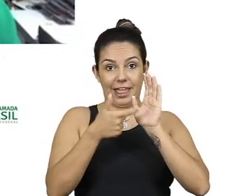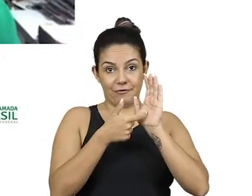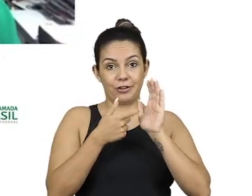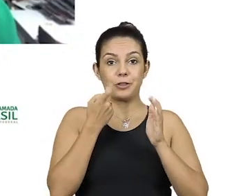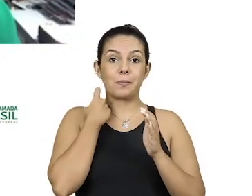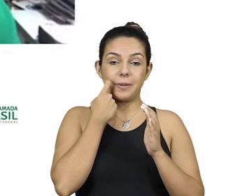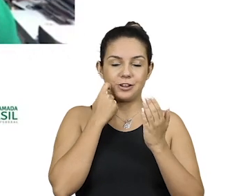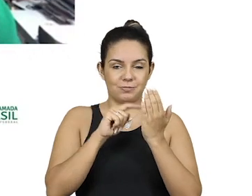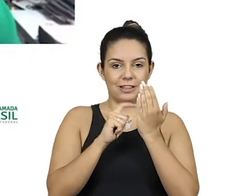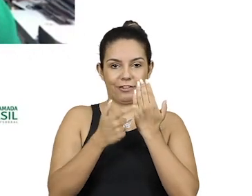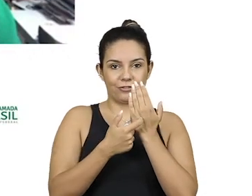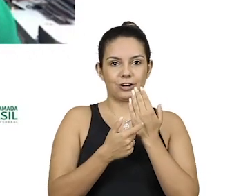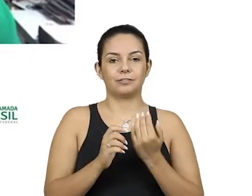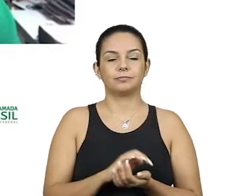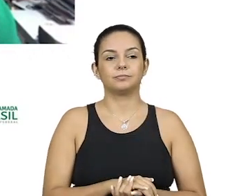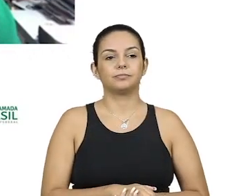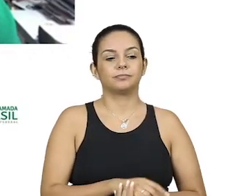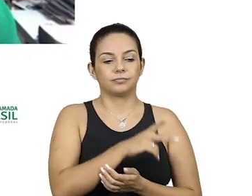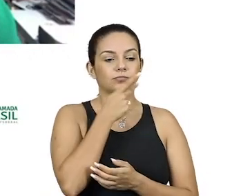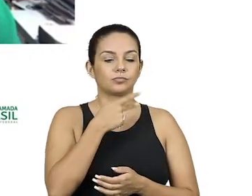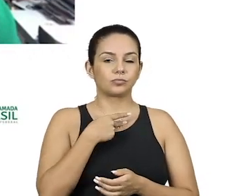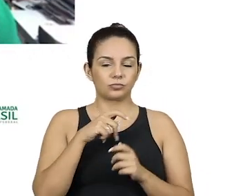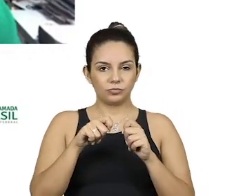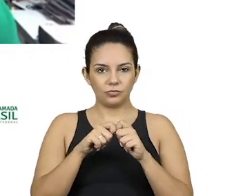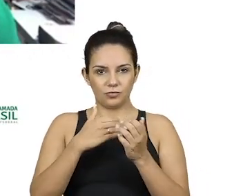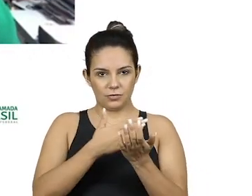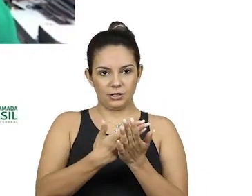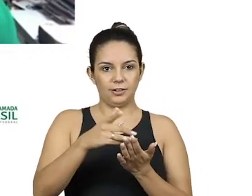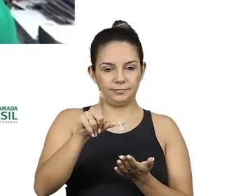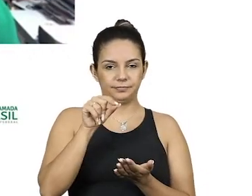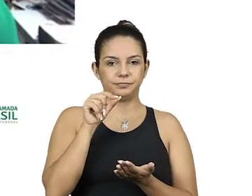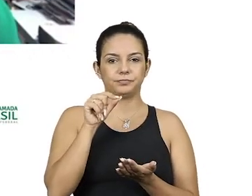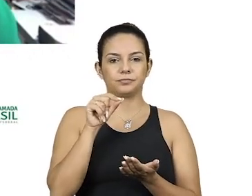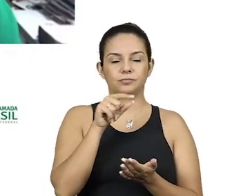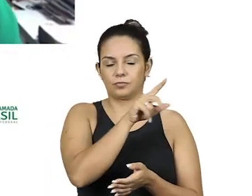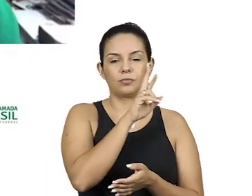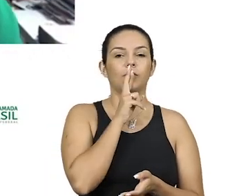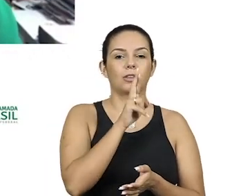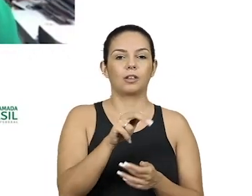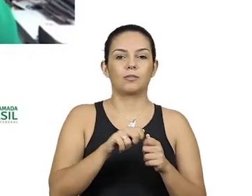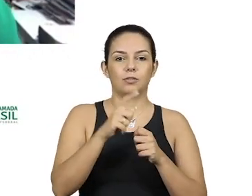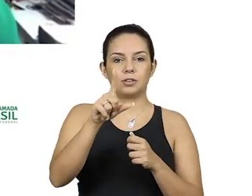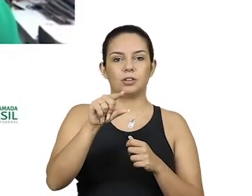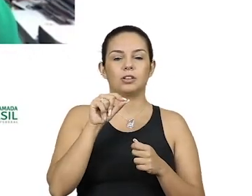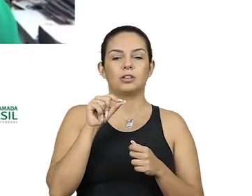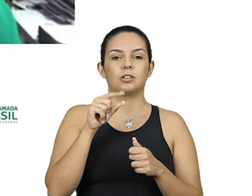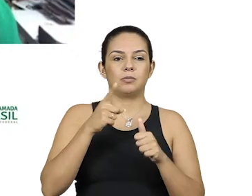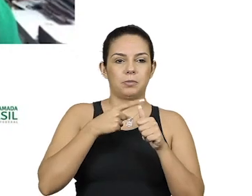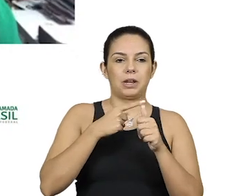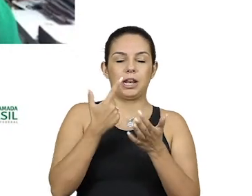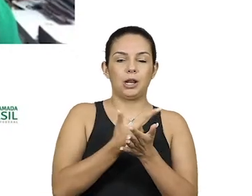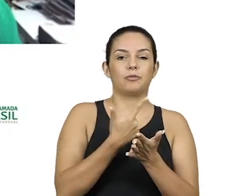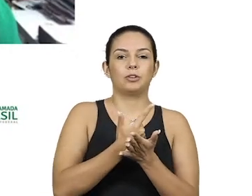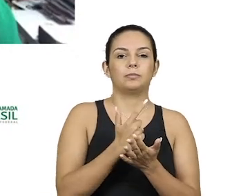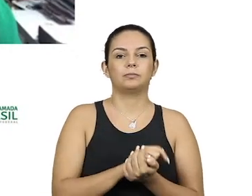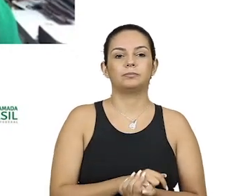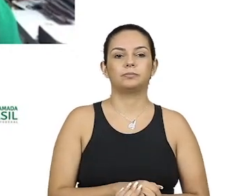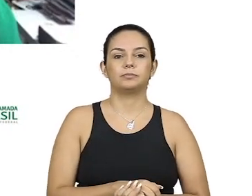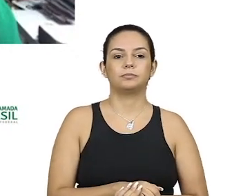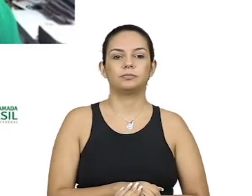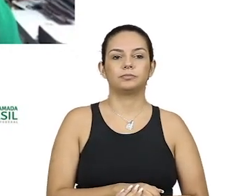Eu fiz uma escolha logo no princípio no primeiro livro,